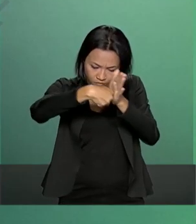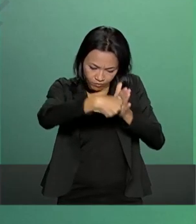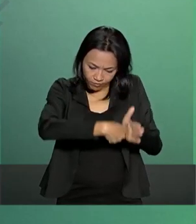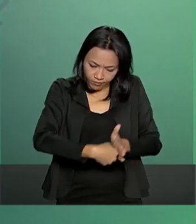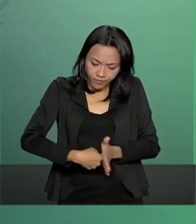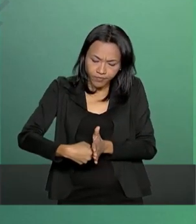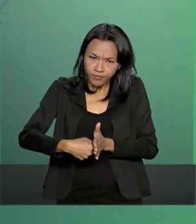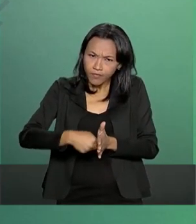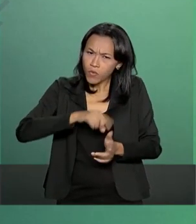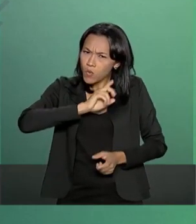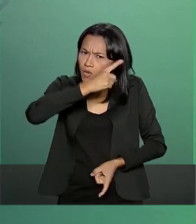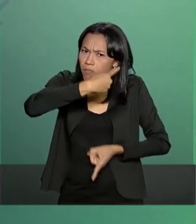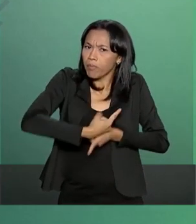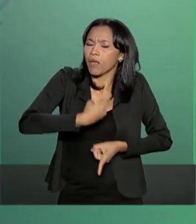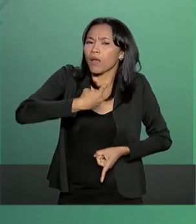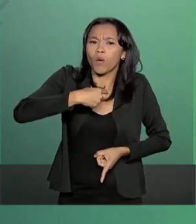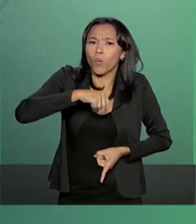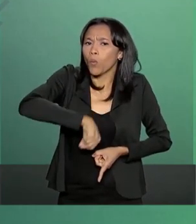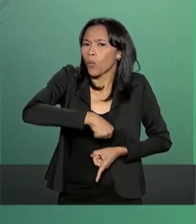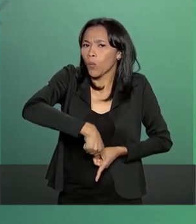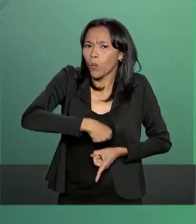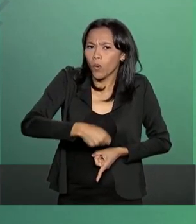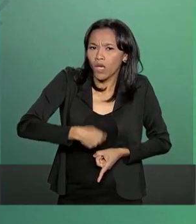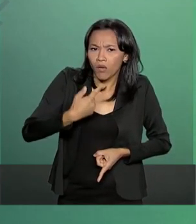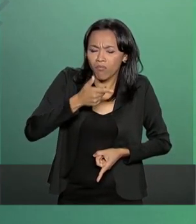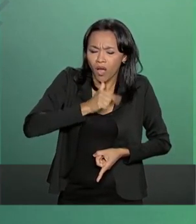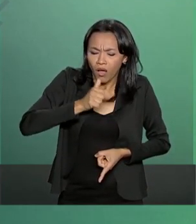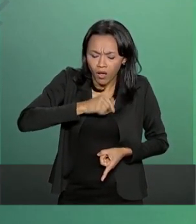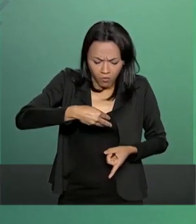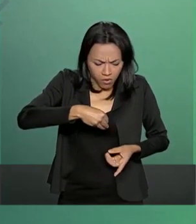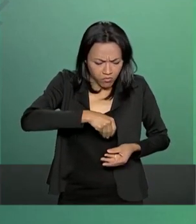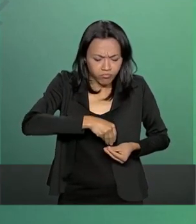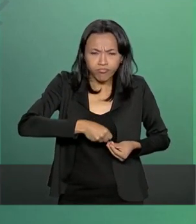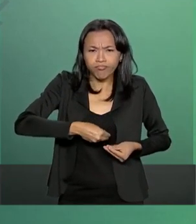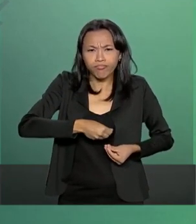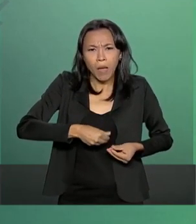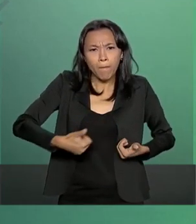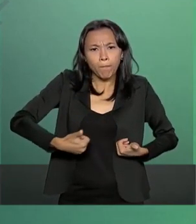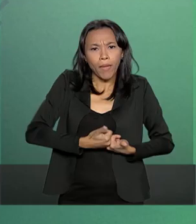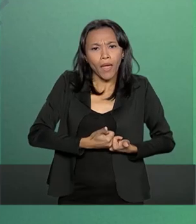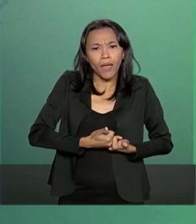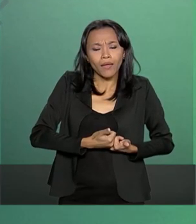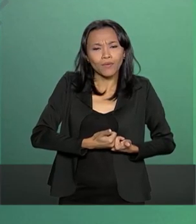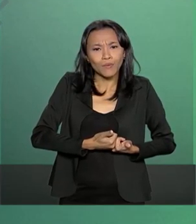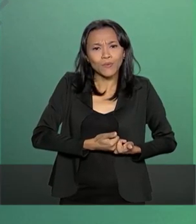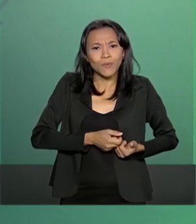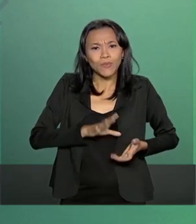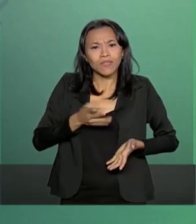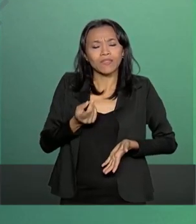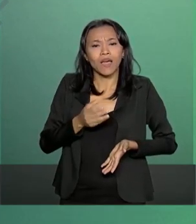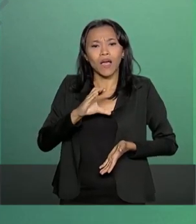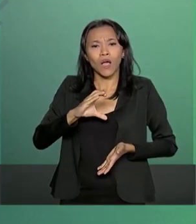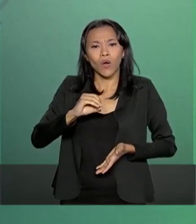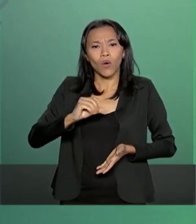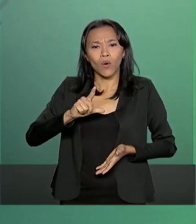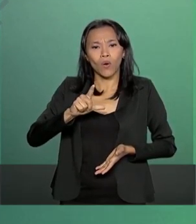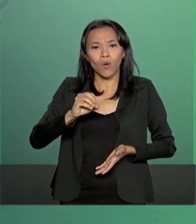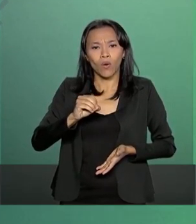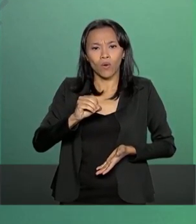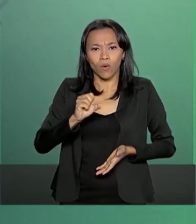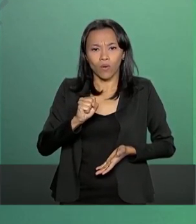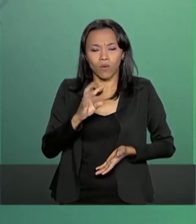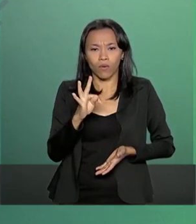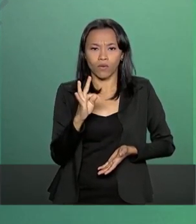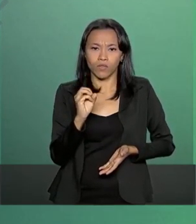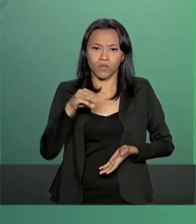coleção líquida ao lado do intestino, na região da antiga colostomia. Foi submetido